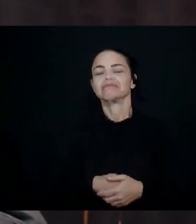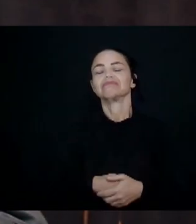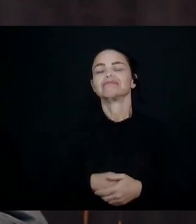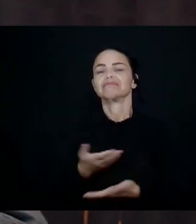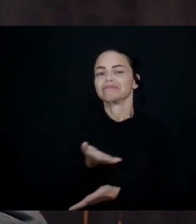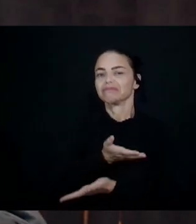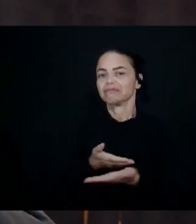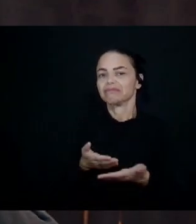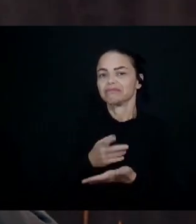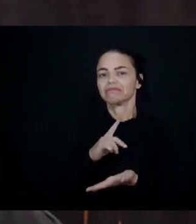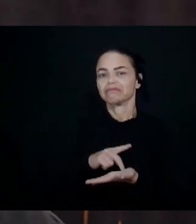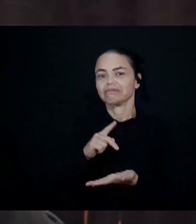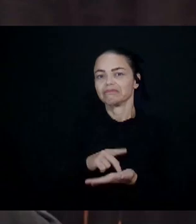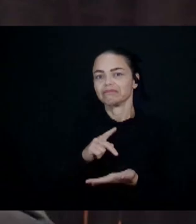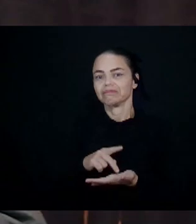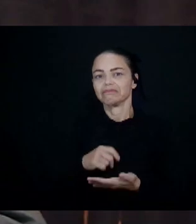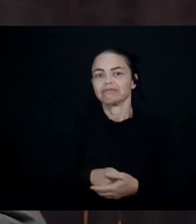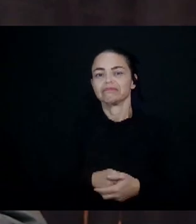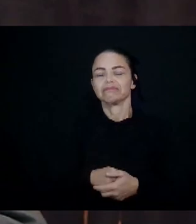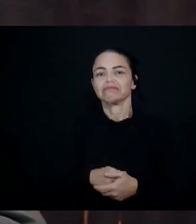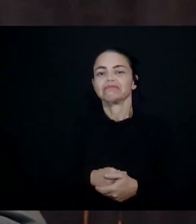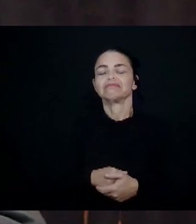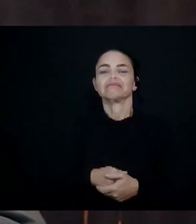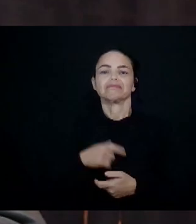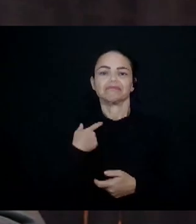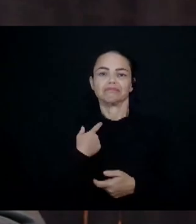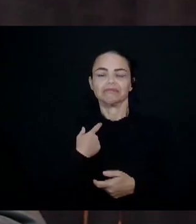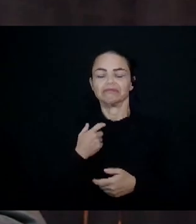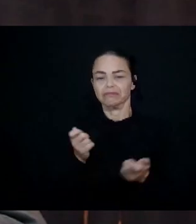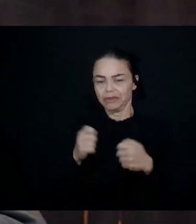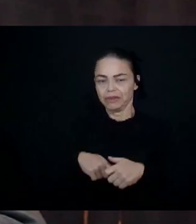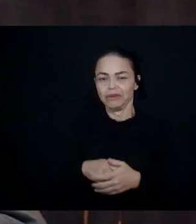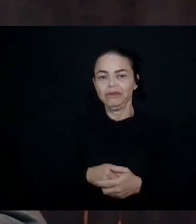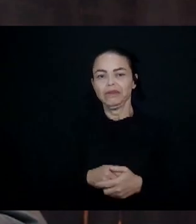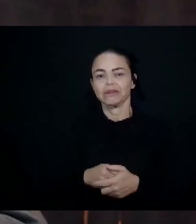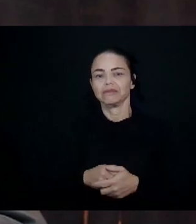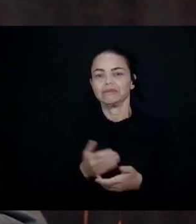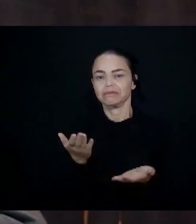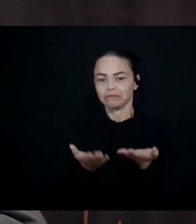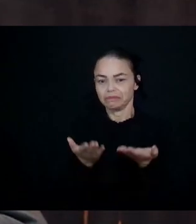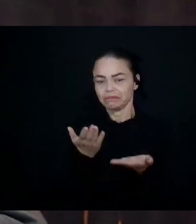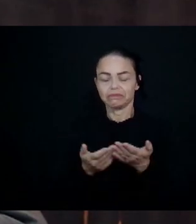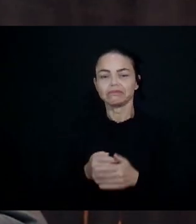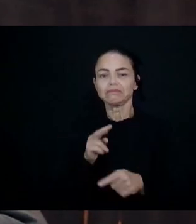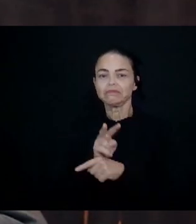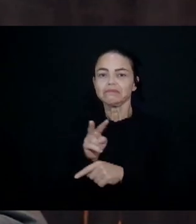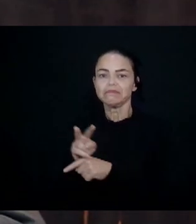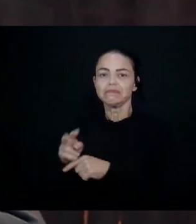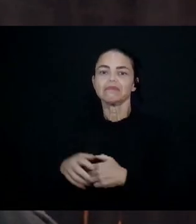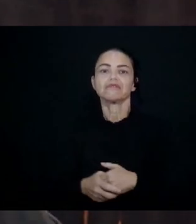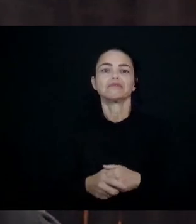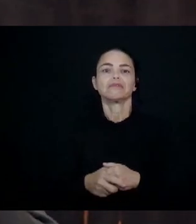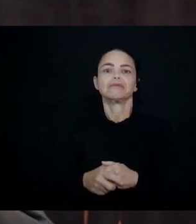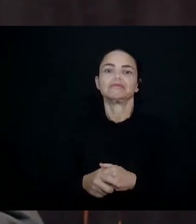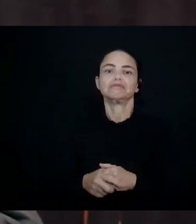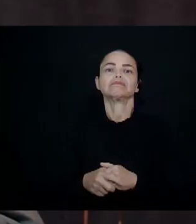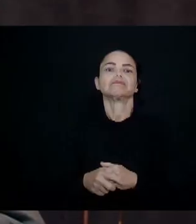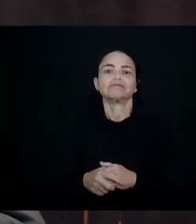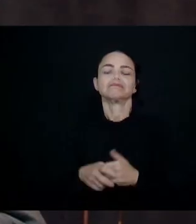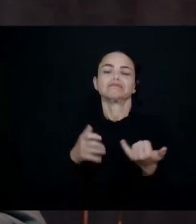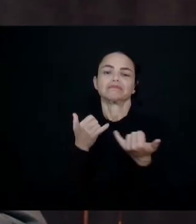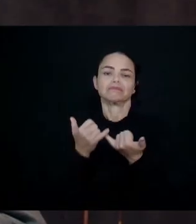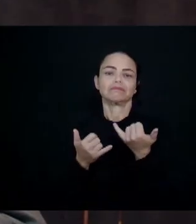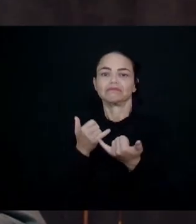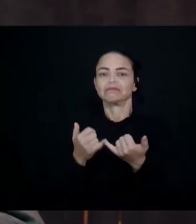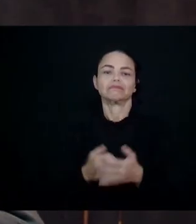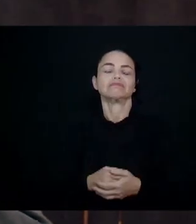mesmo, faça o possível, mas tudo com equilíbrio, com cuidado, para que essa brincadeira não se torne